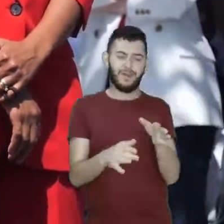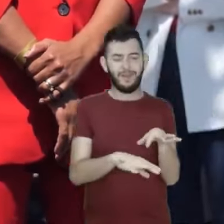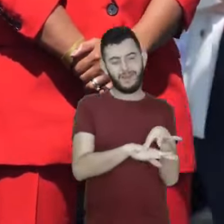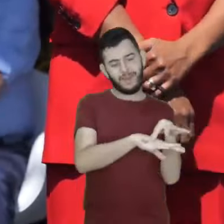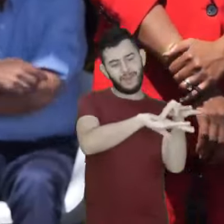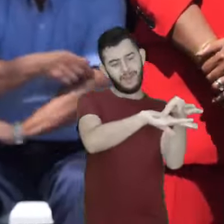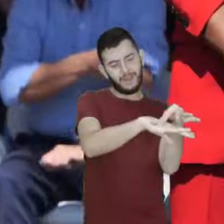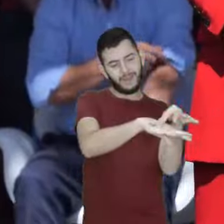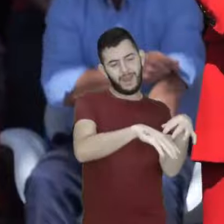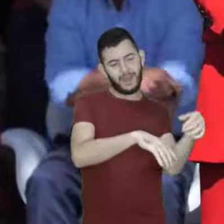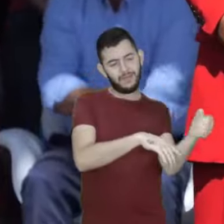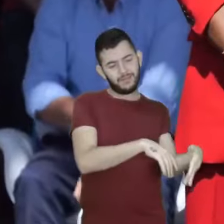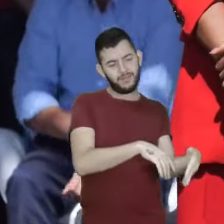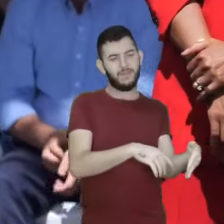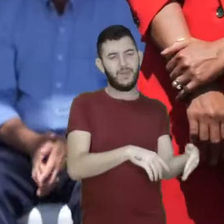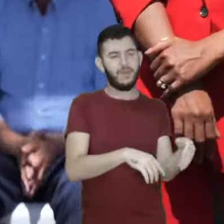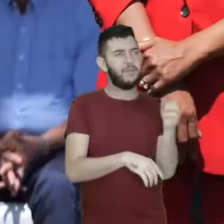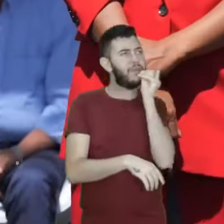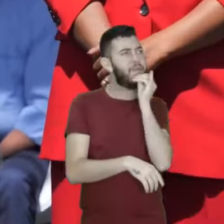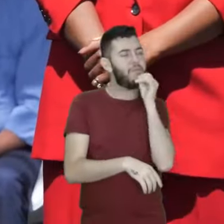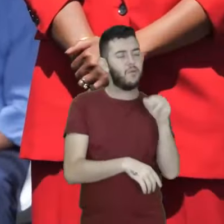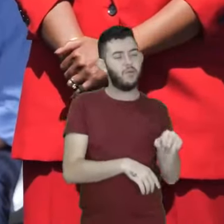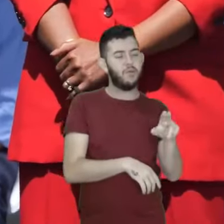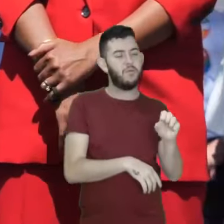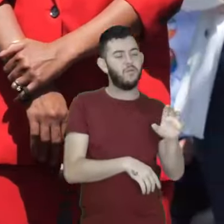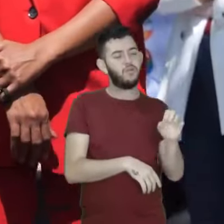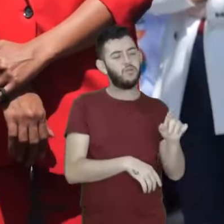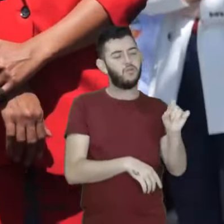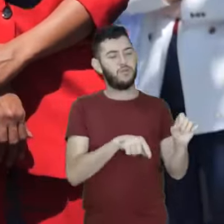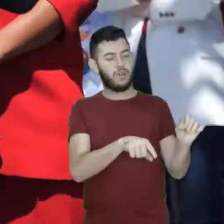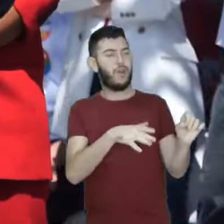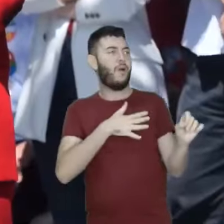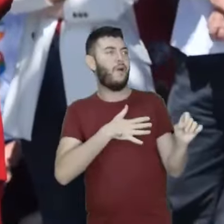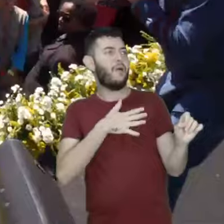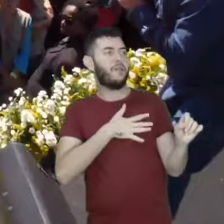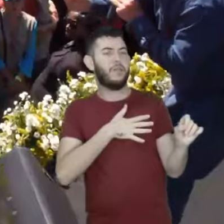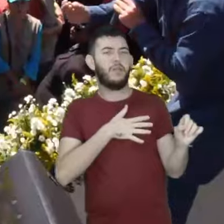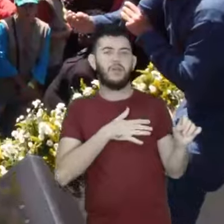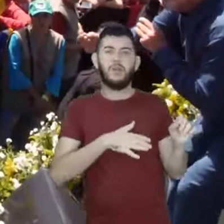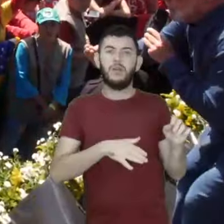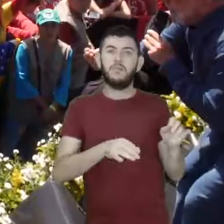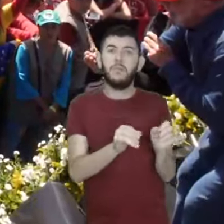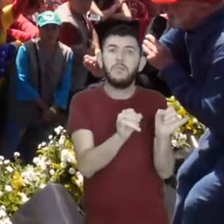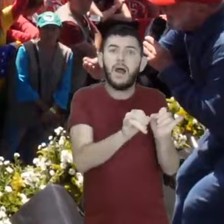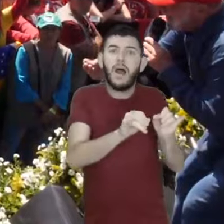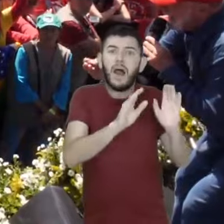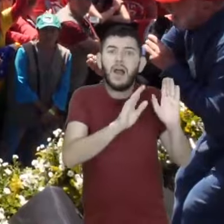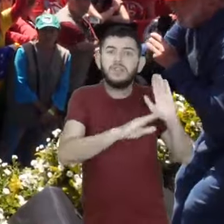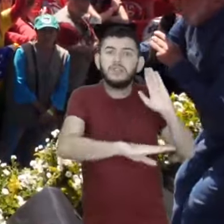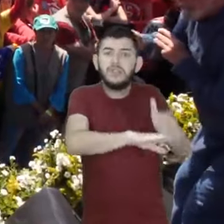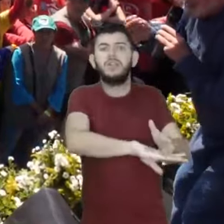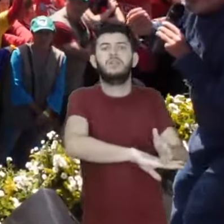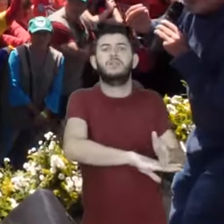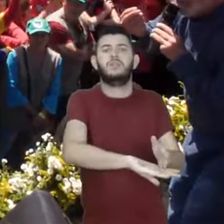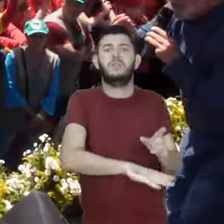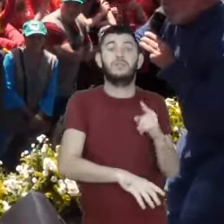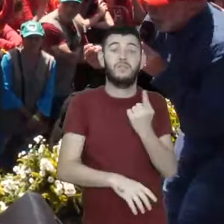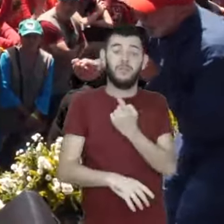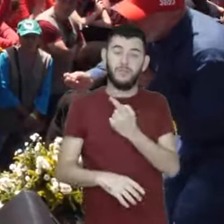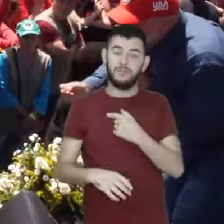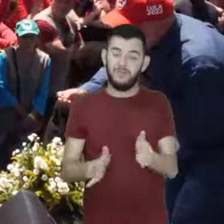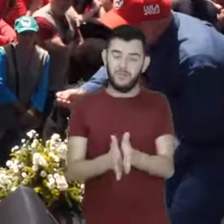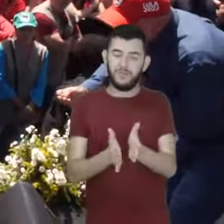gosta. Dá não sei o quê. Não, isso é uma bobagem. A gente adora se vestir bem. A gente